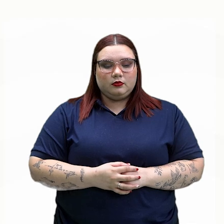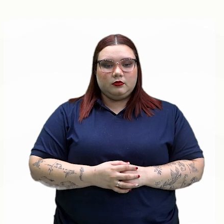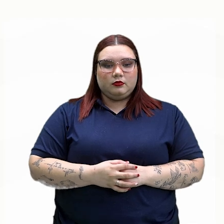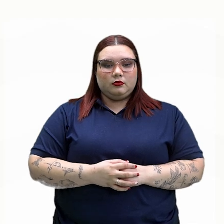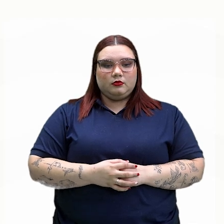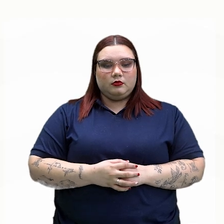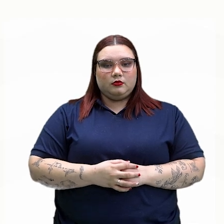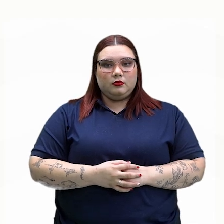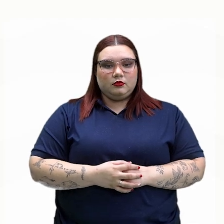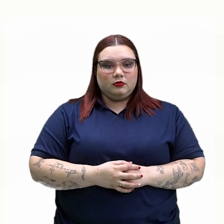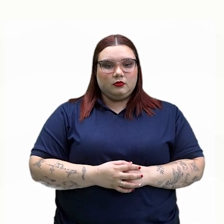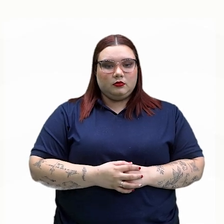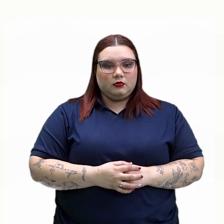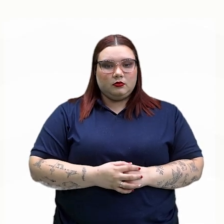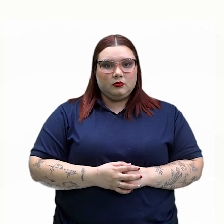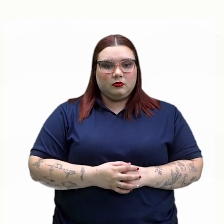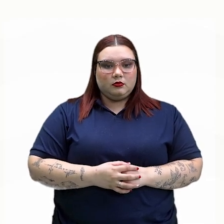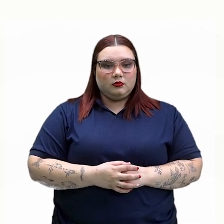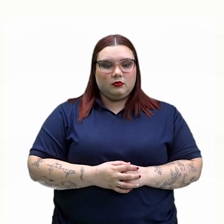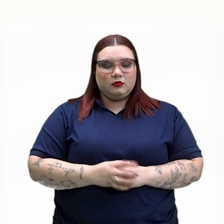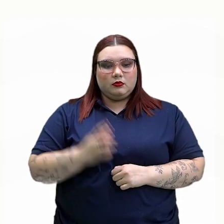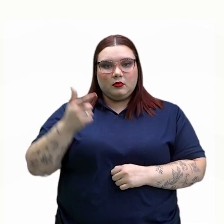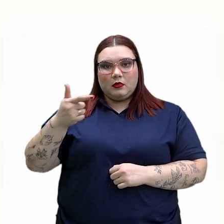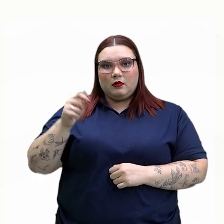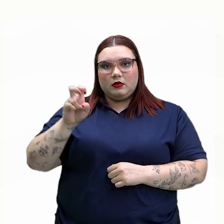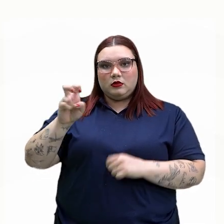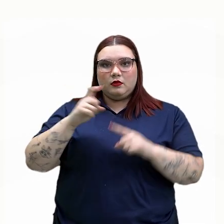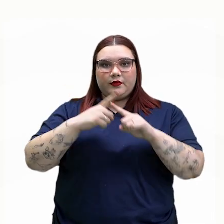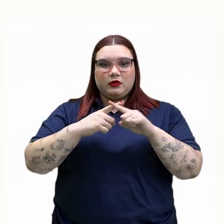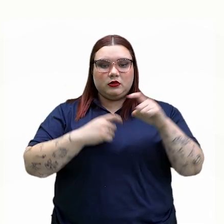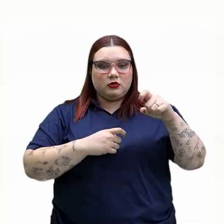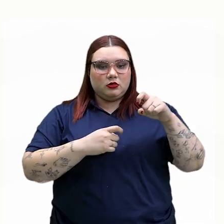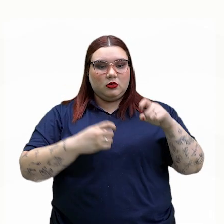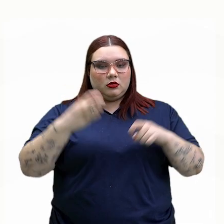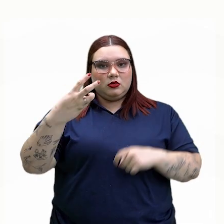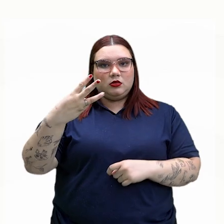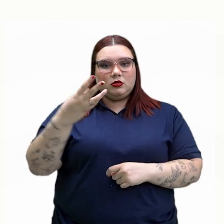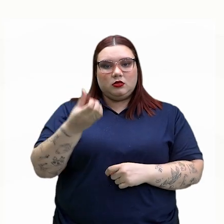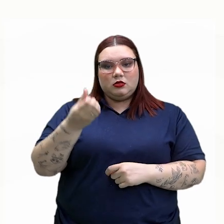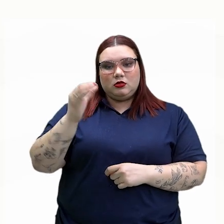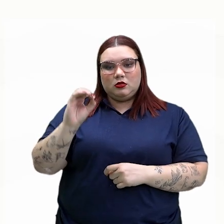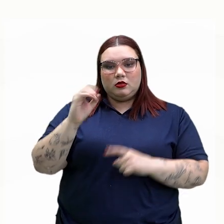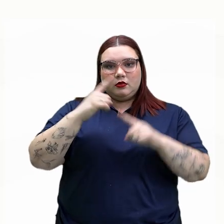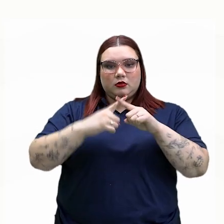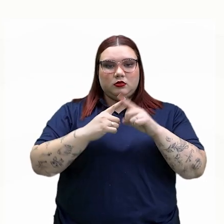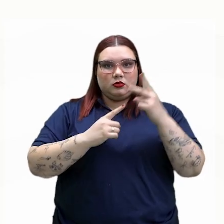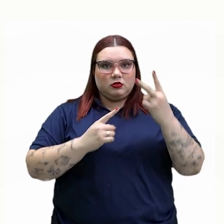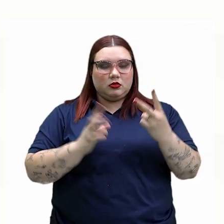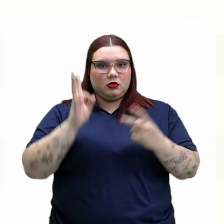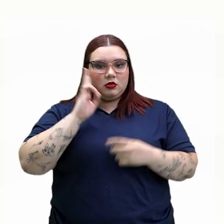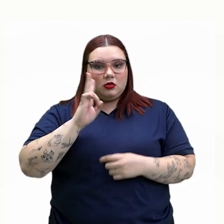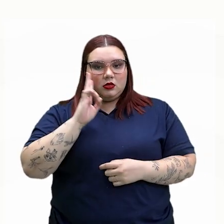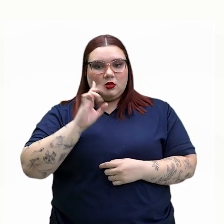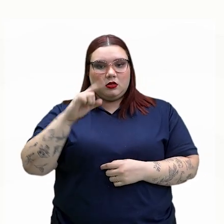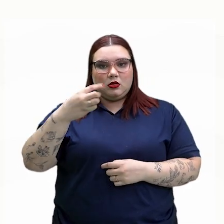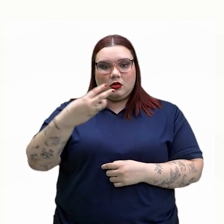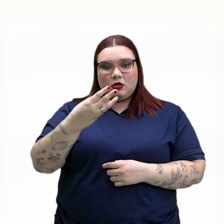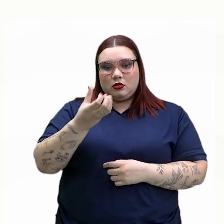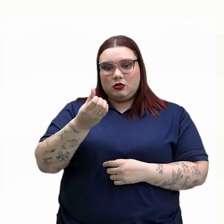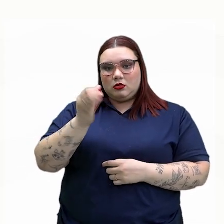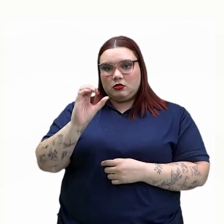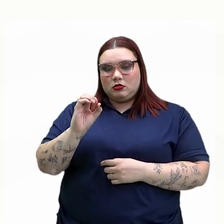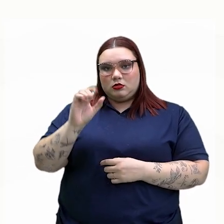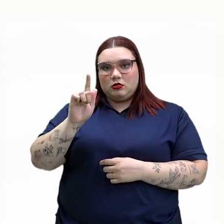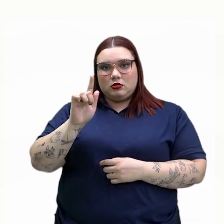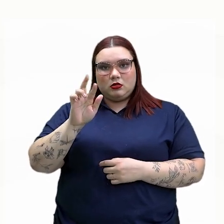Esse é assim, ó, 25 vezes x, 360 vezes 2. Lembrando que aqui é 360